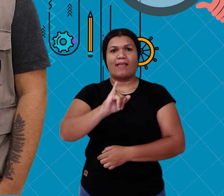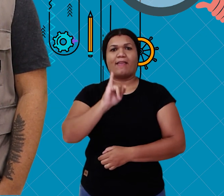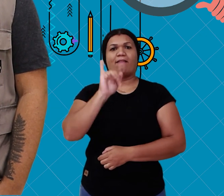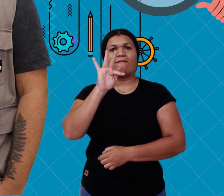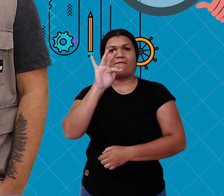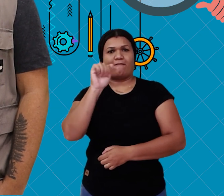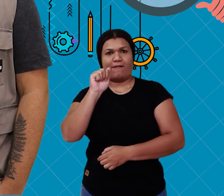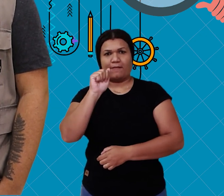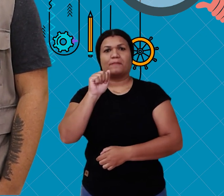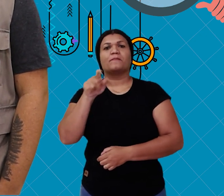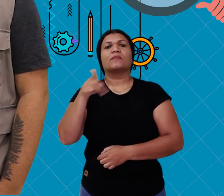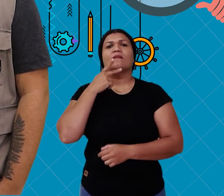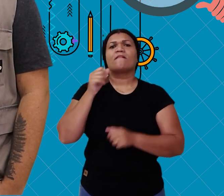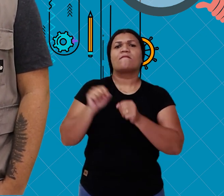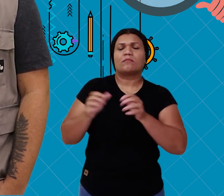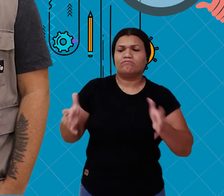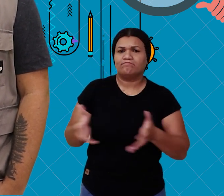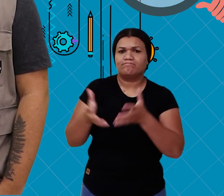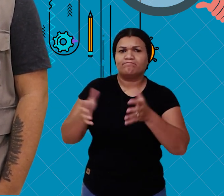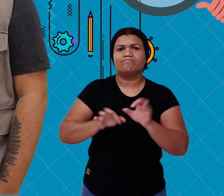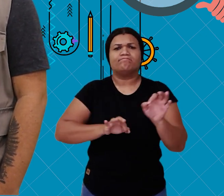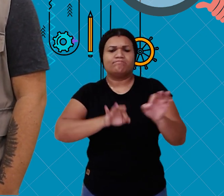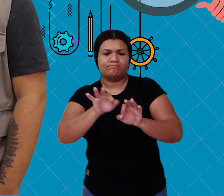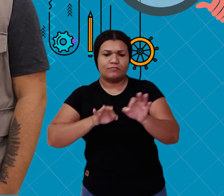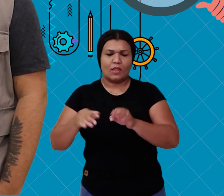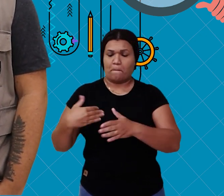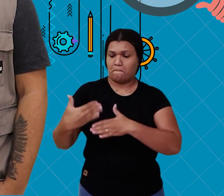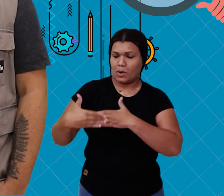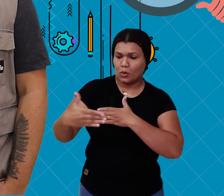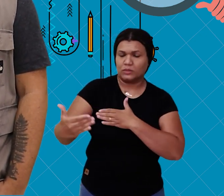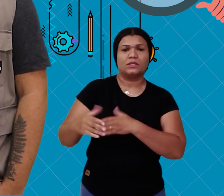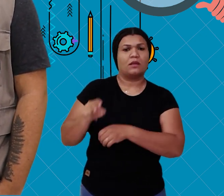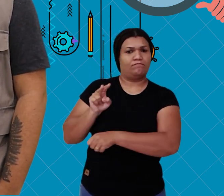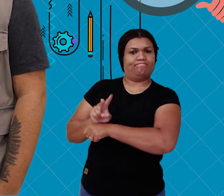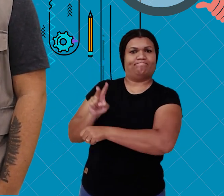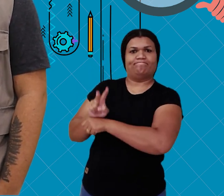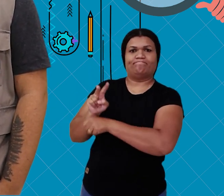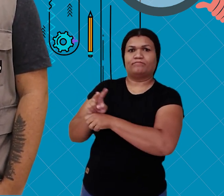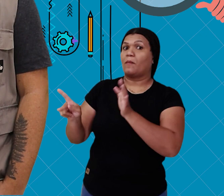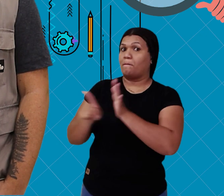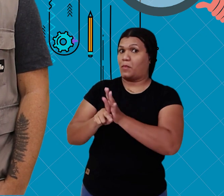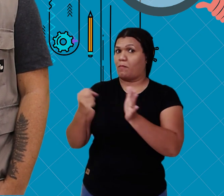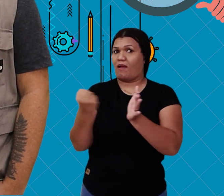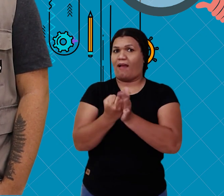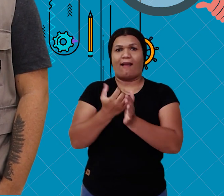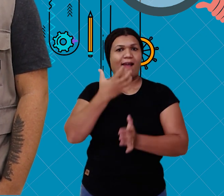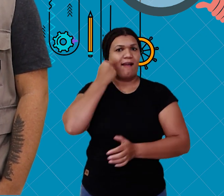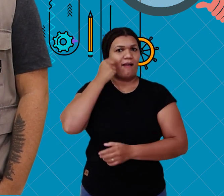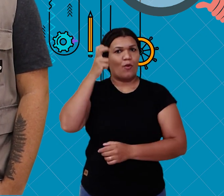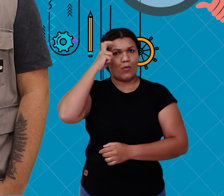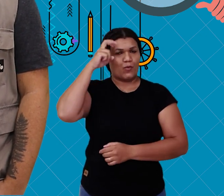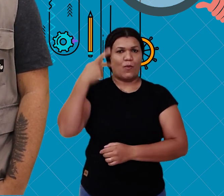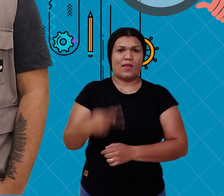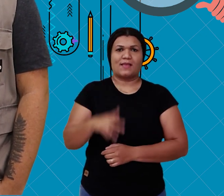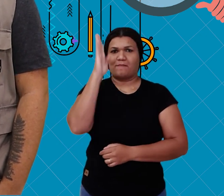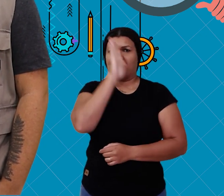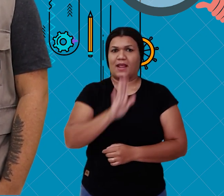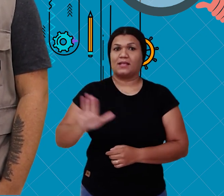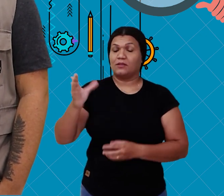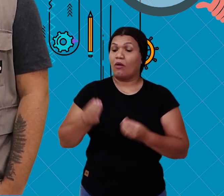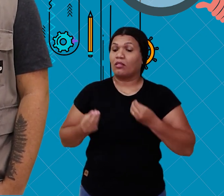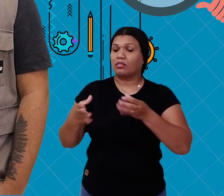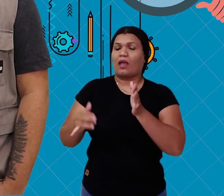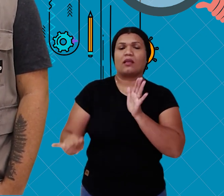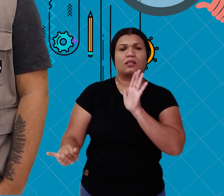Nacional, IPHAN, promove e coordena o processo de preservação do patrimônio cultural brasileiro,